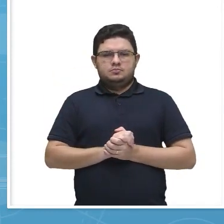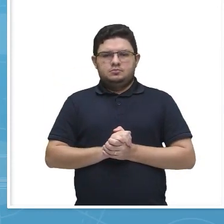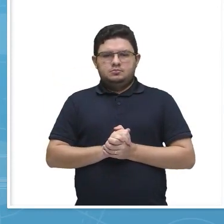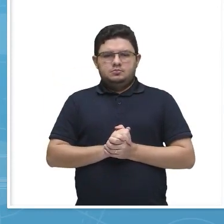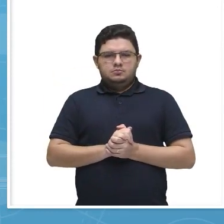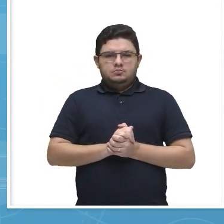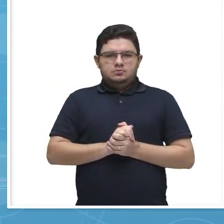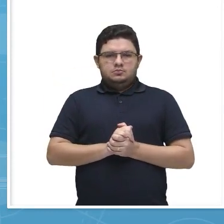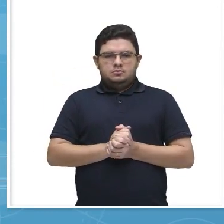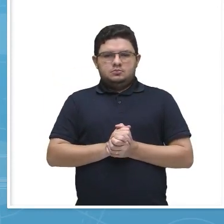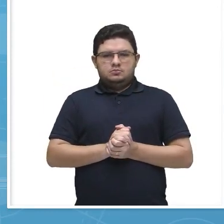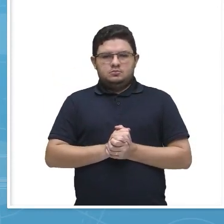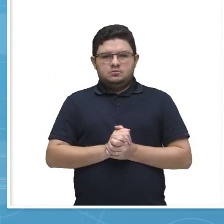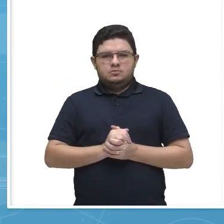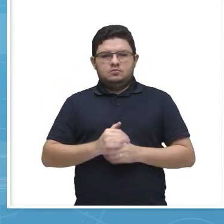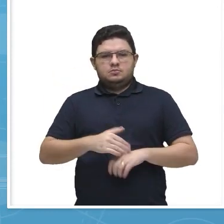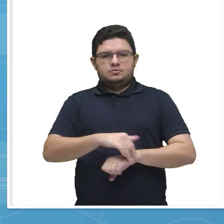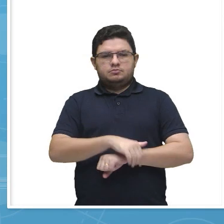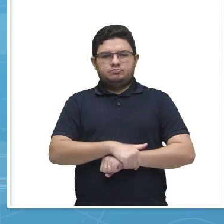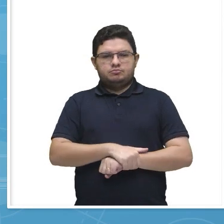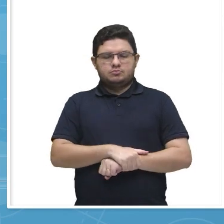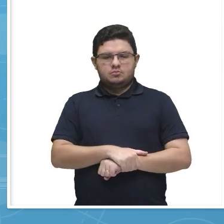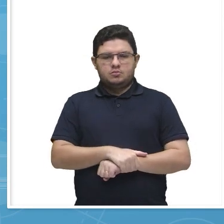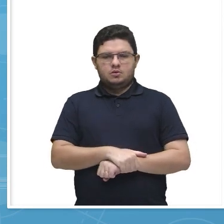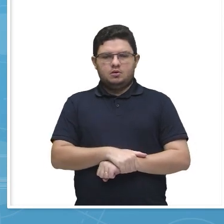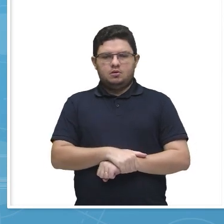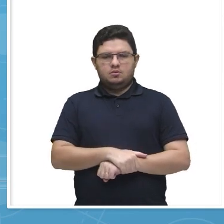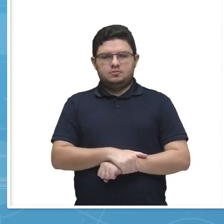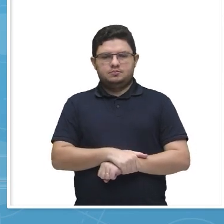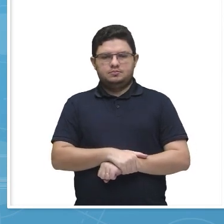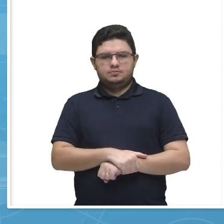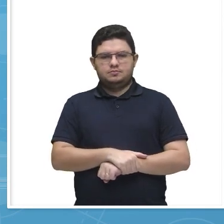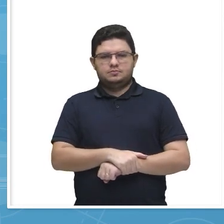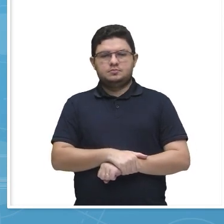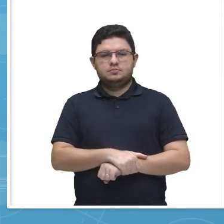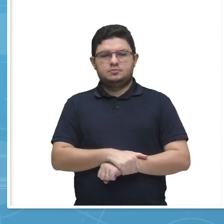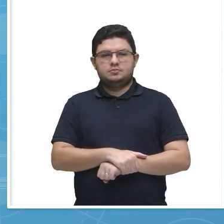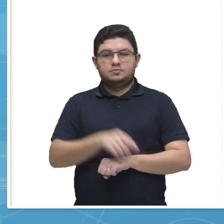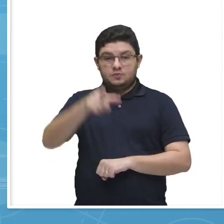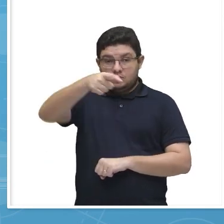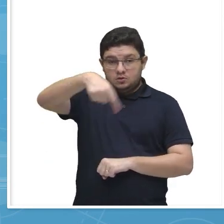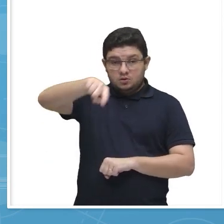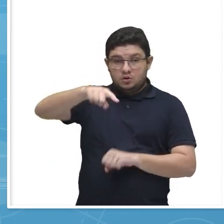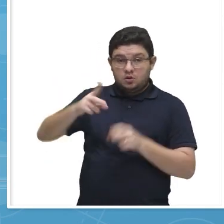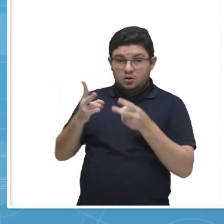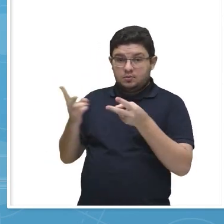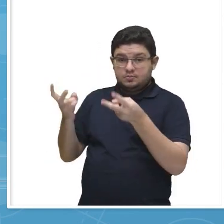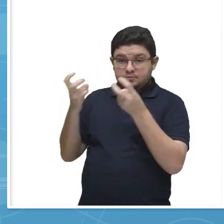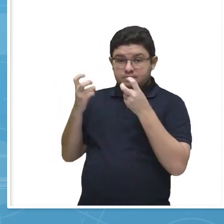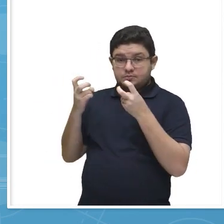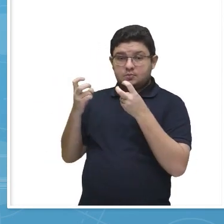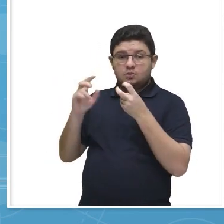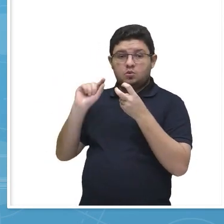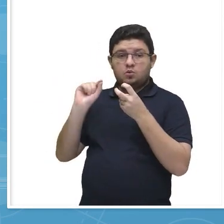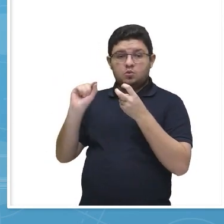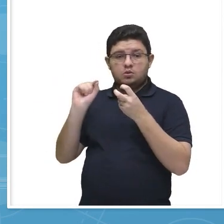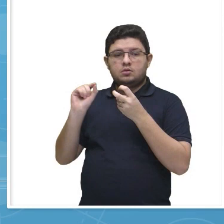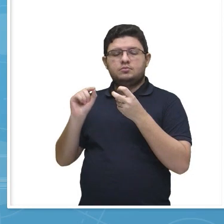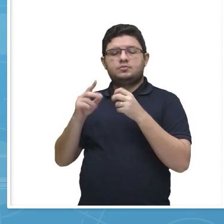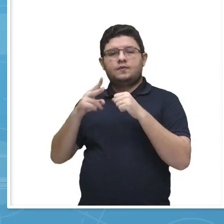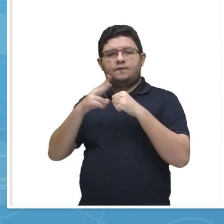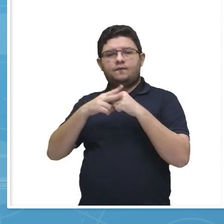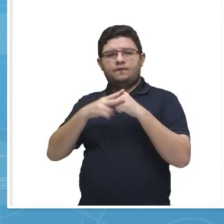nominal, certo? Então, predicado nominal. E observem, gente, que o verbo ser não é um verbo que